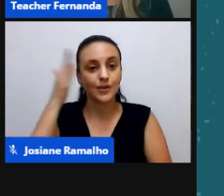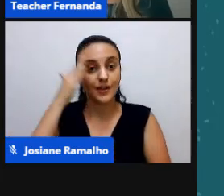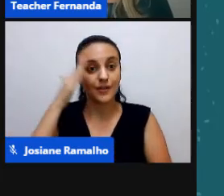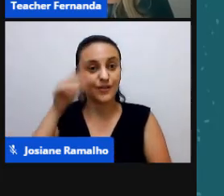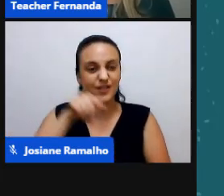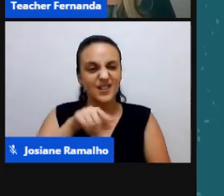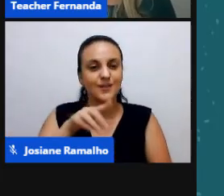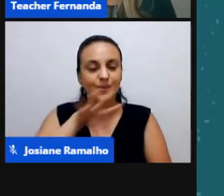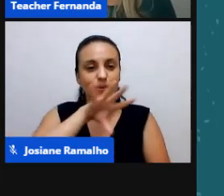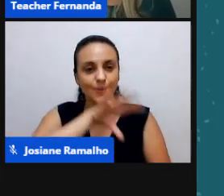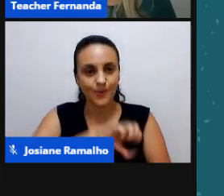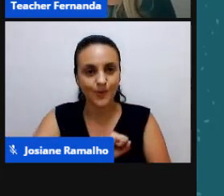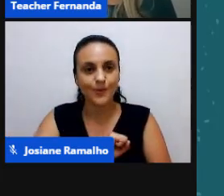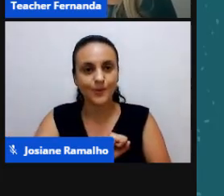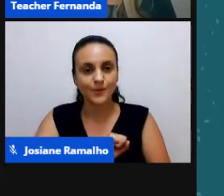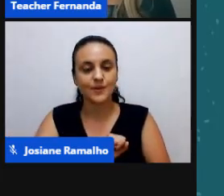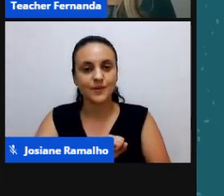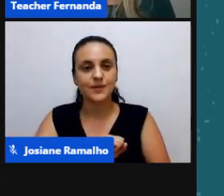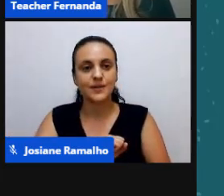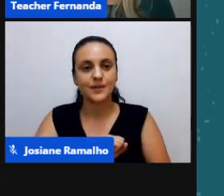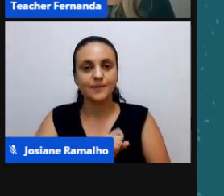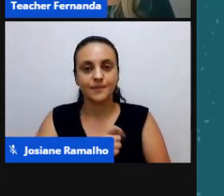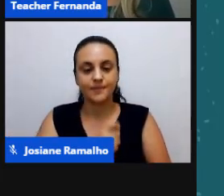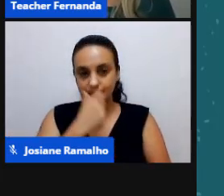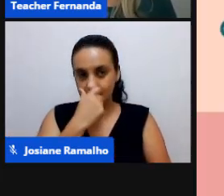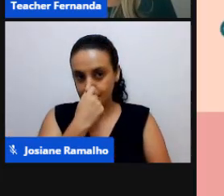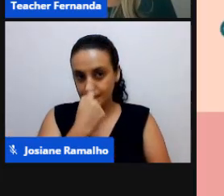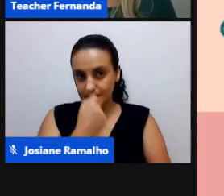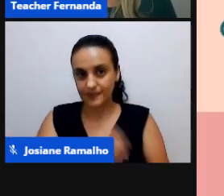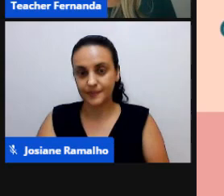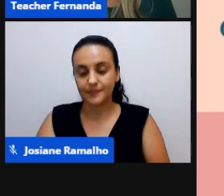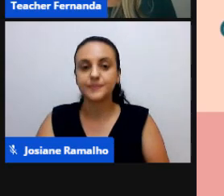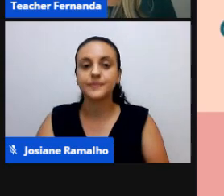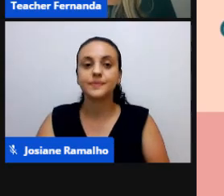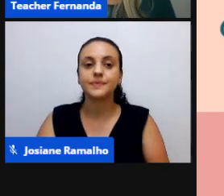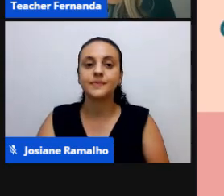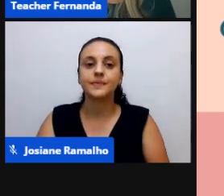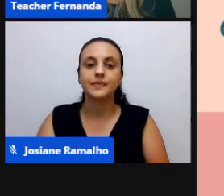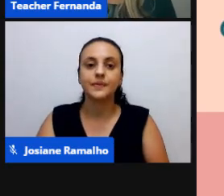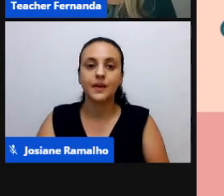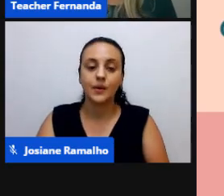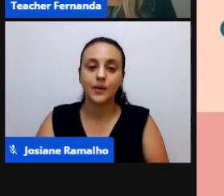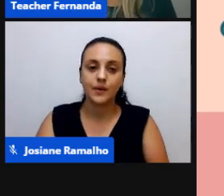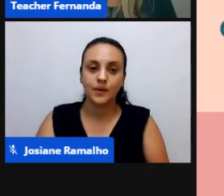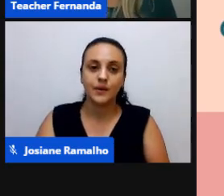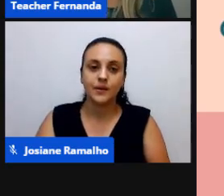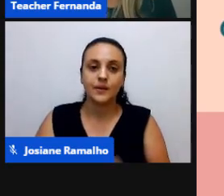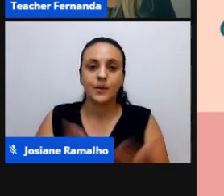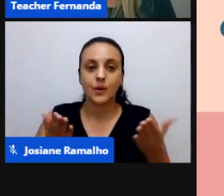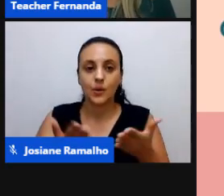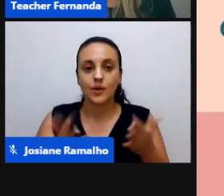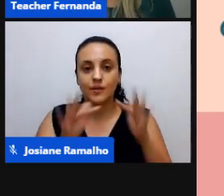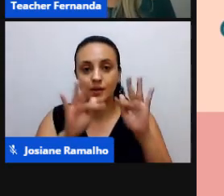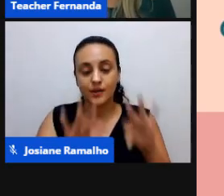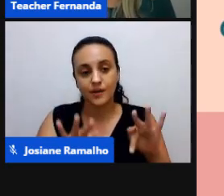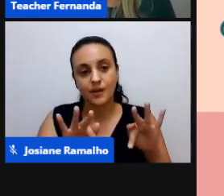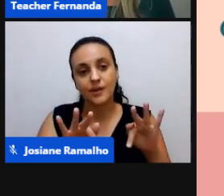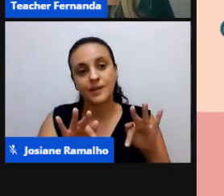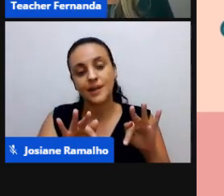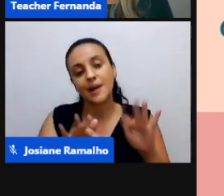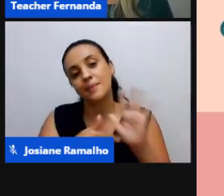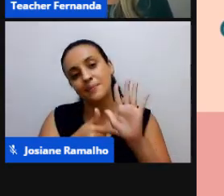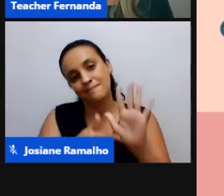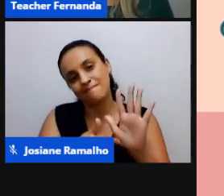bastante nessa trajetória. Muito bem, então eu gostaria de finalizar a minha